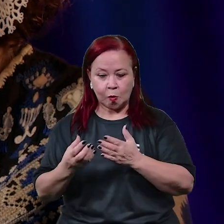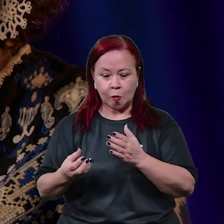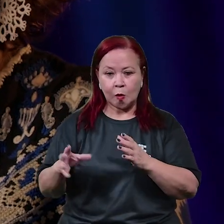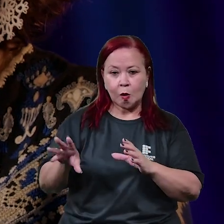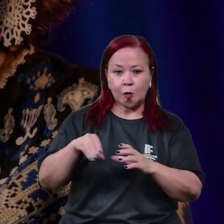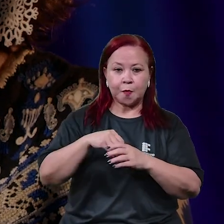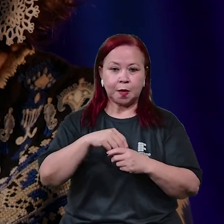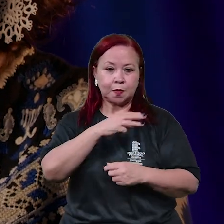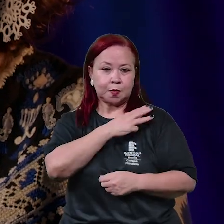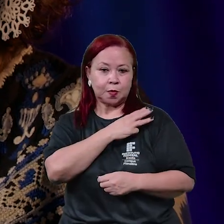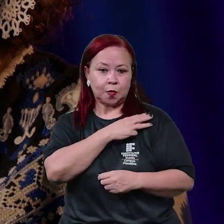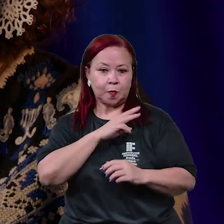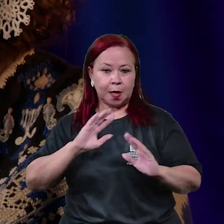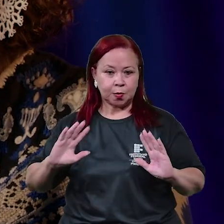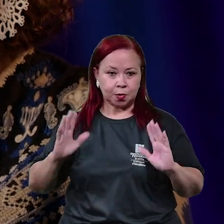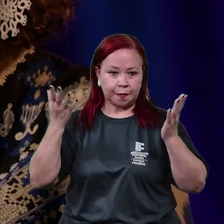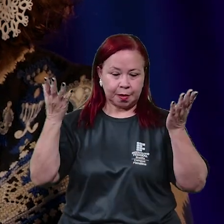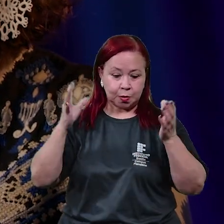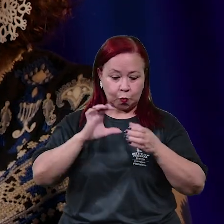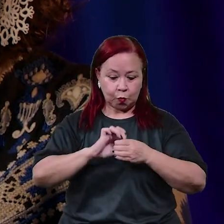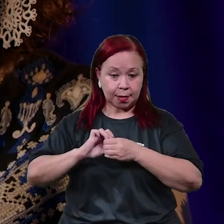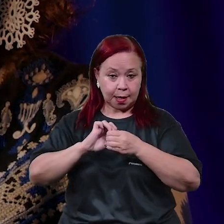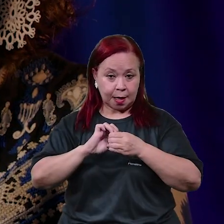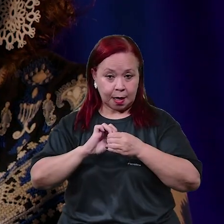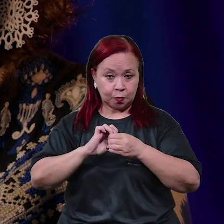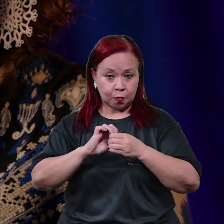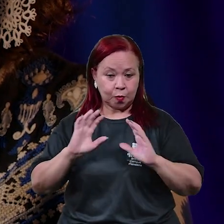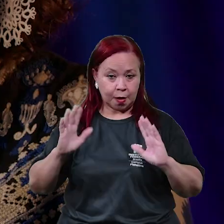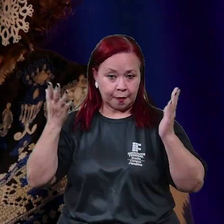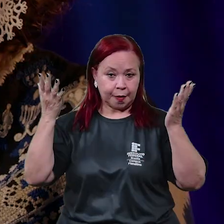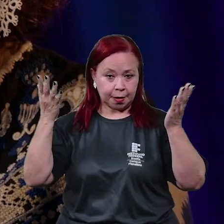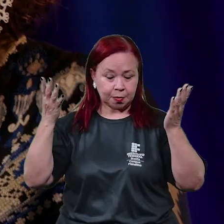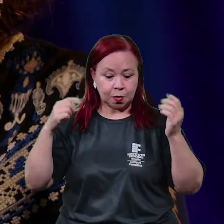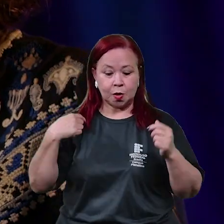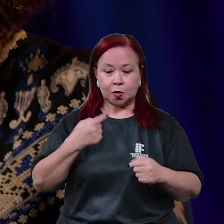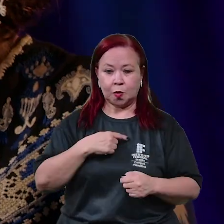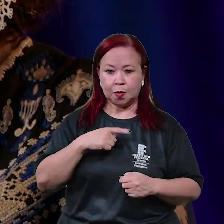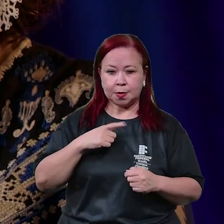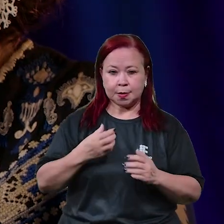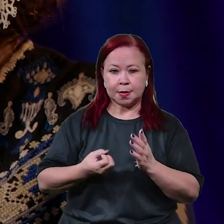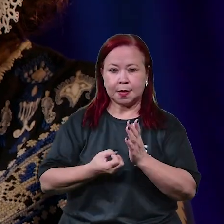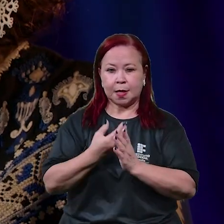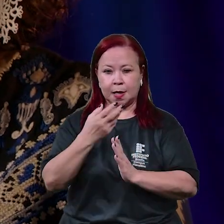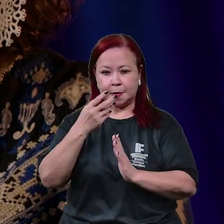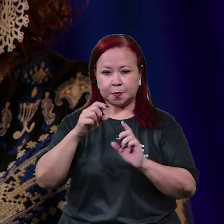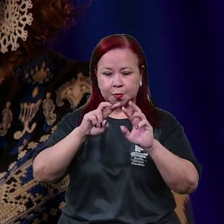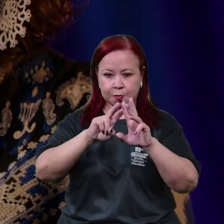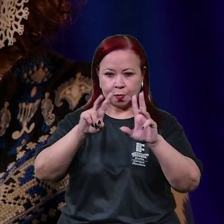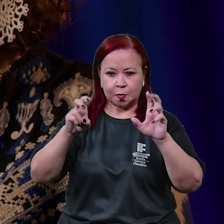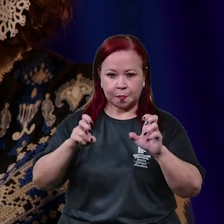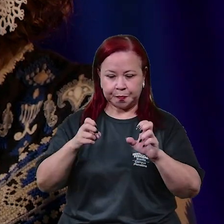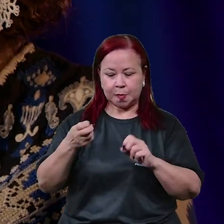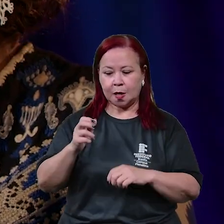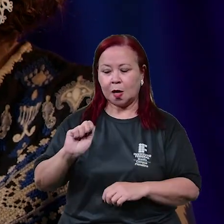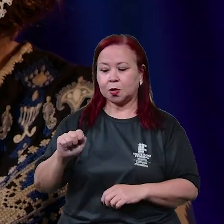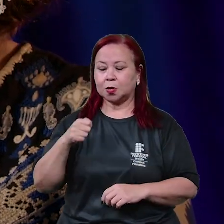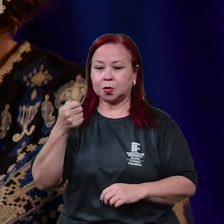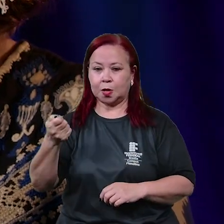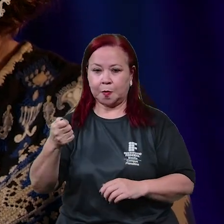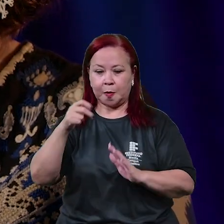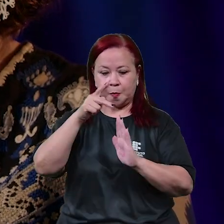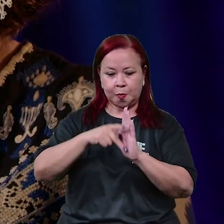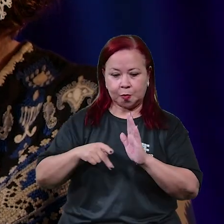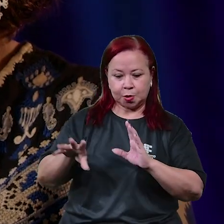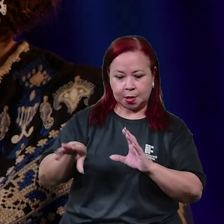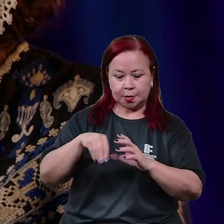médio de eventos, né, integrado a eventos. A gente tem uma componente que se chama Projeto Integrador, que é sempre um